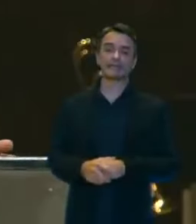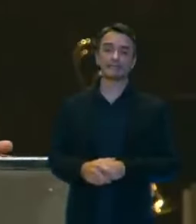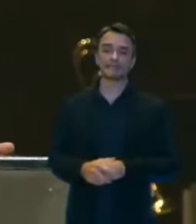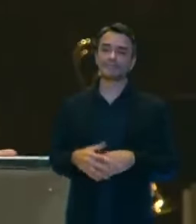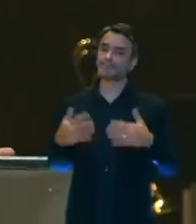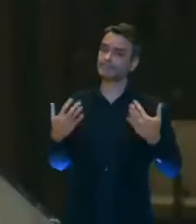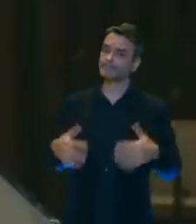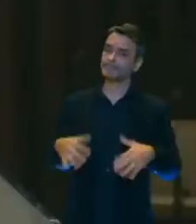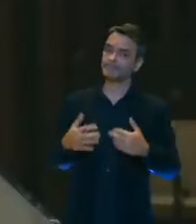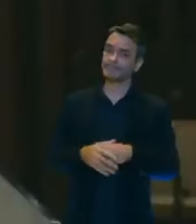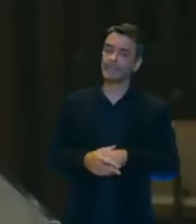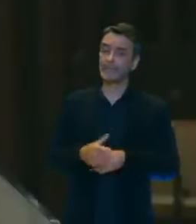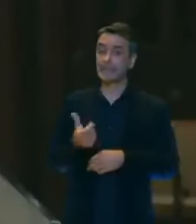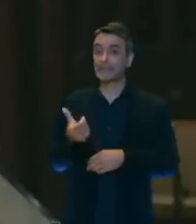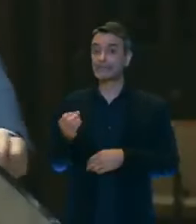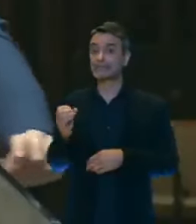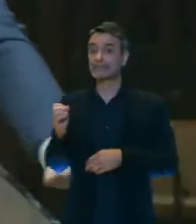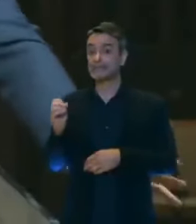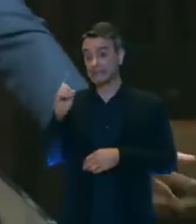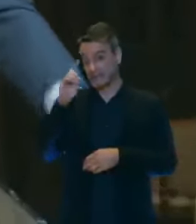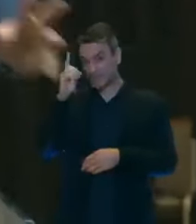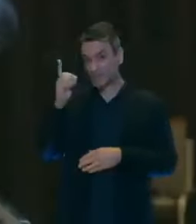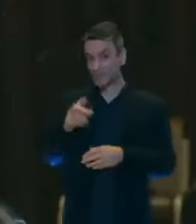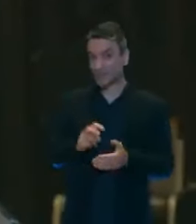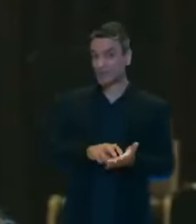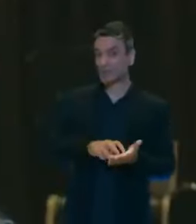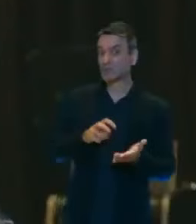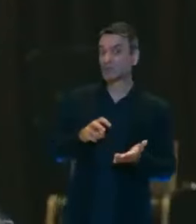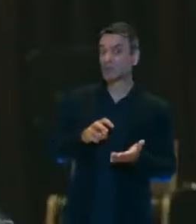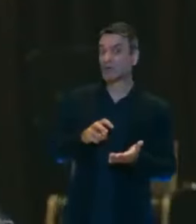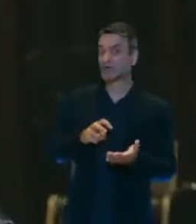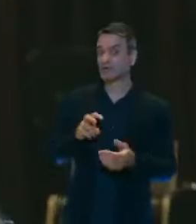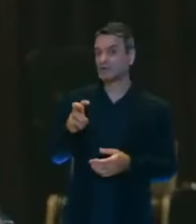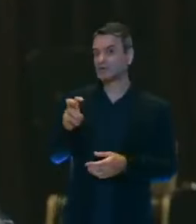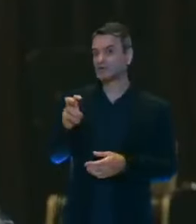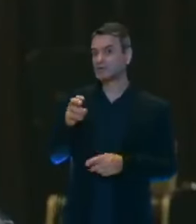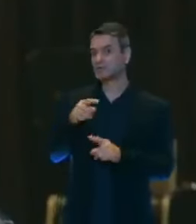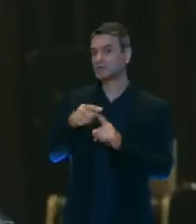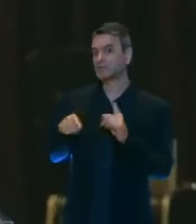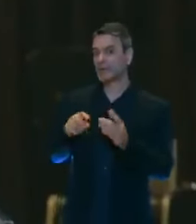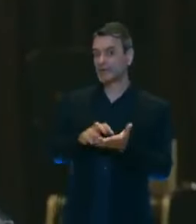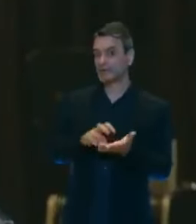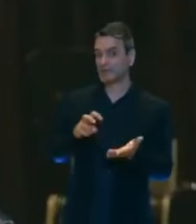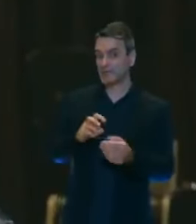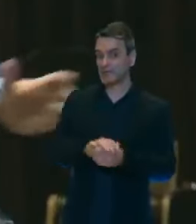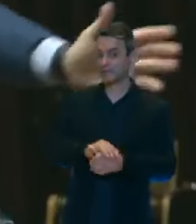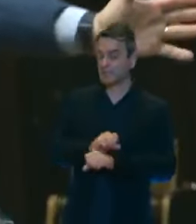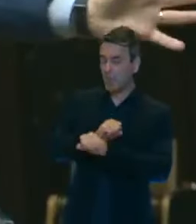Faz mais de 600 dias que eu acordo às 6 horas, 5:30 da manhã,